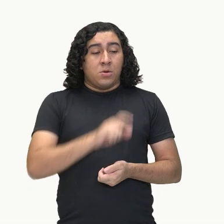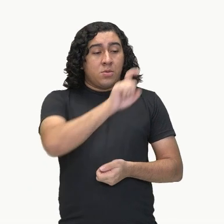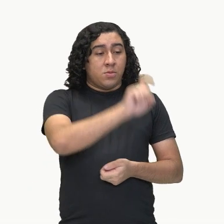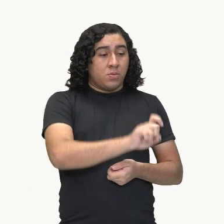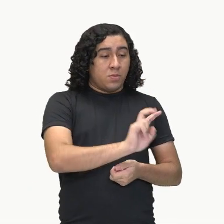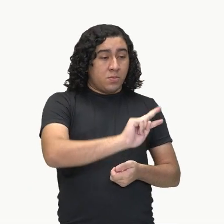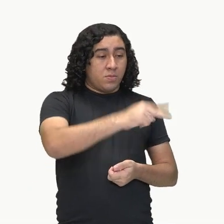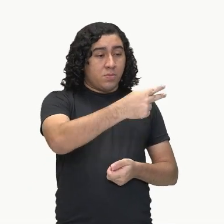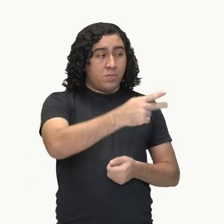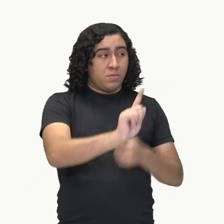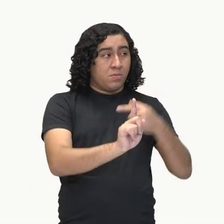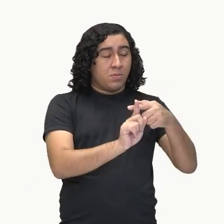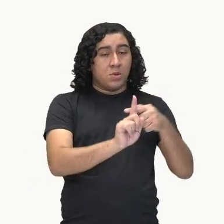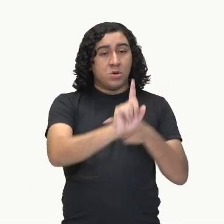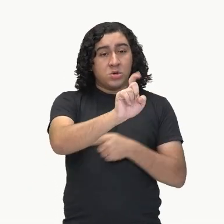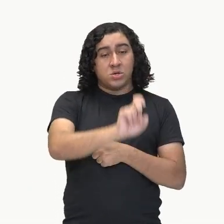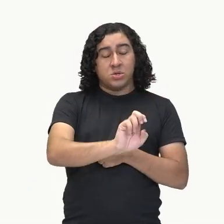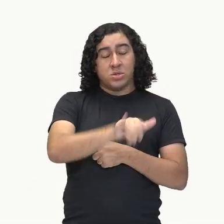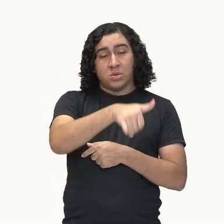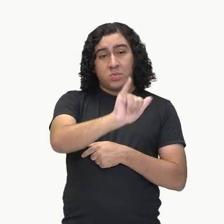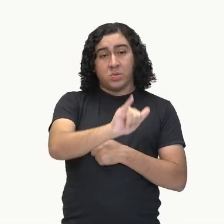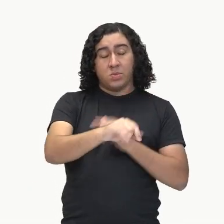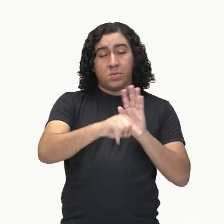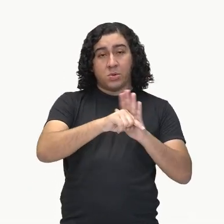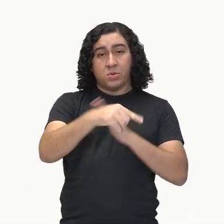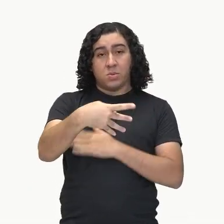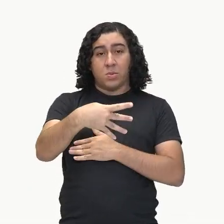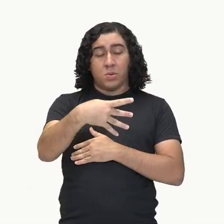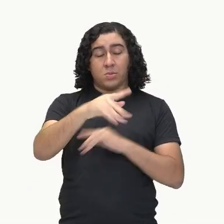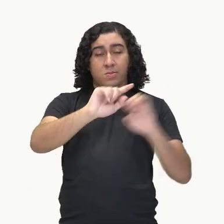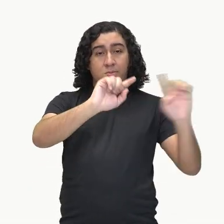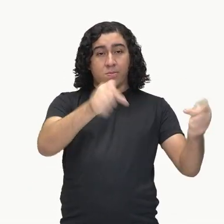mais xy menos 4